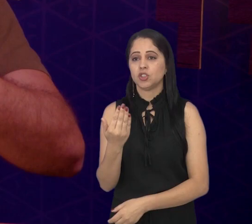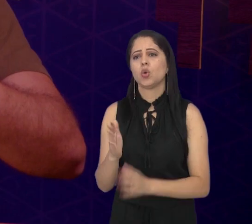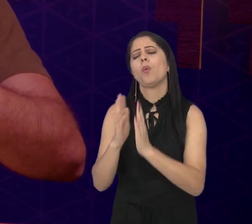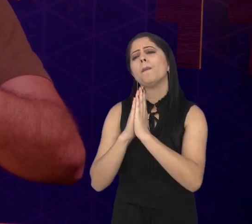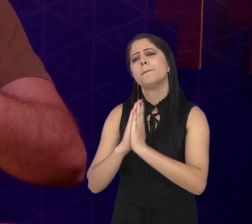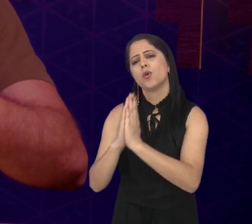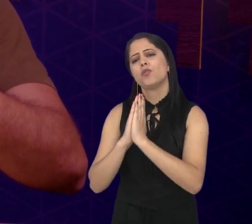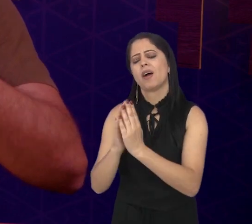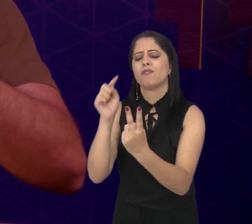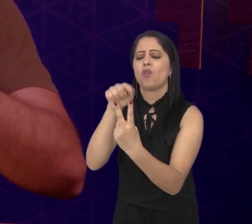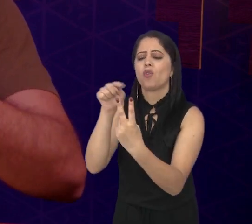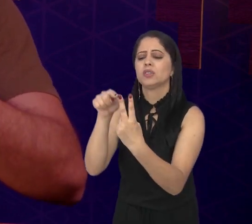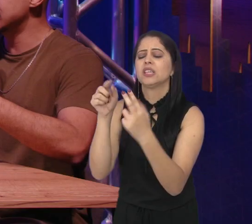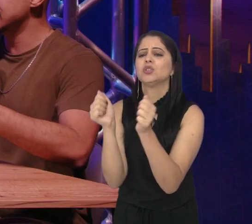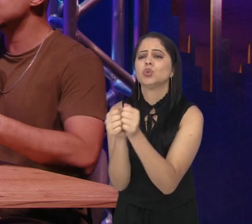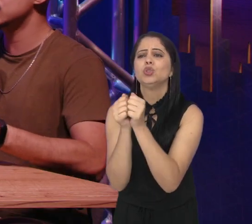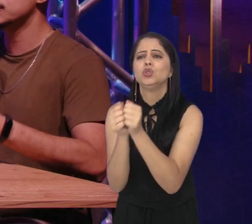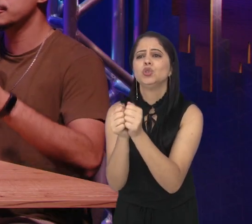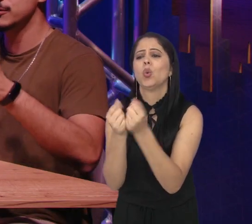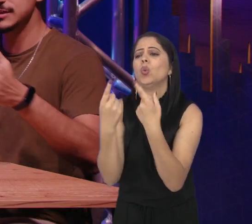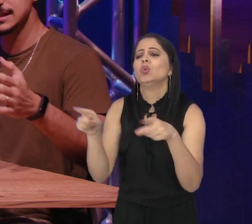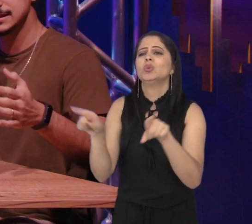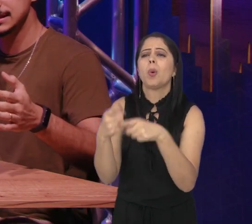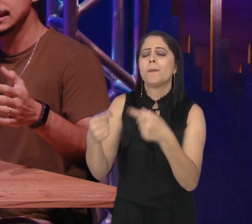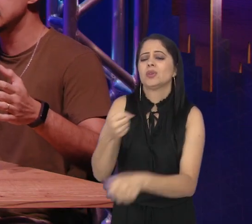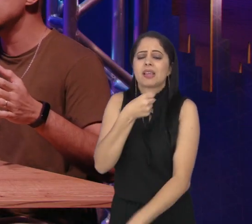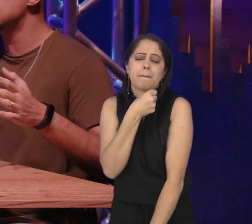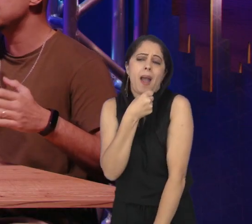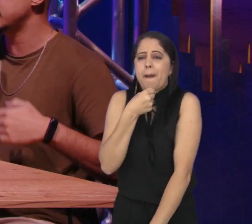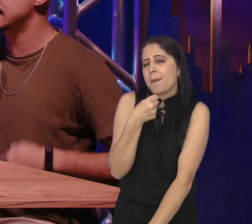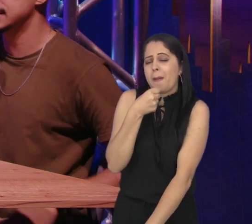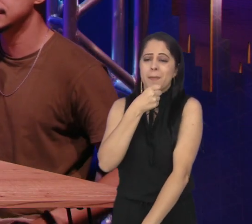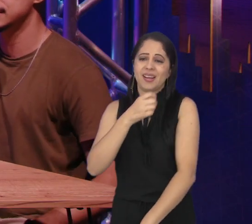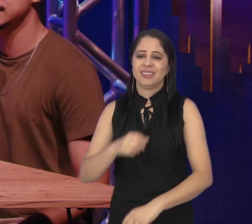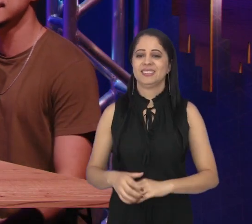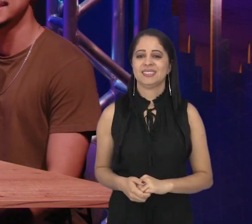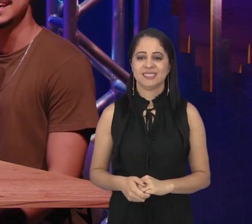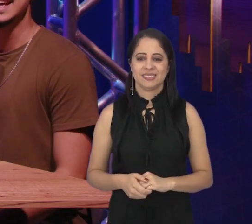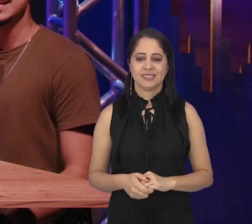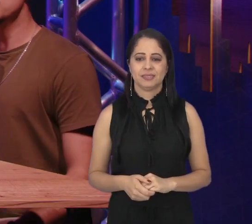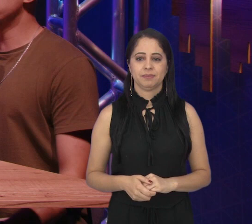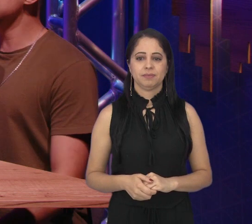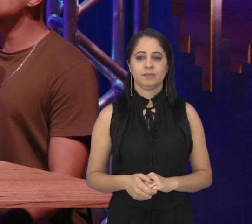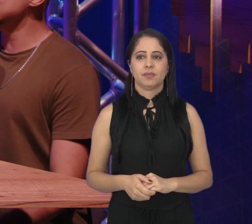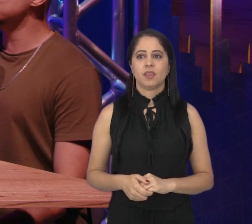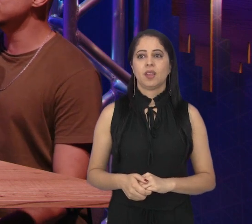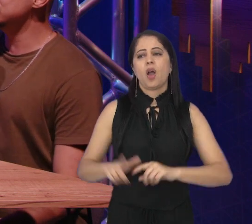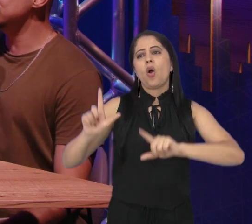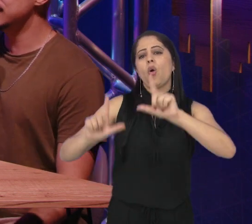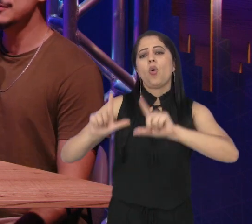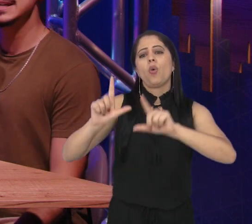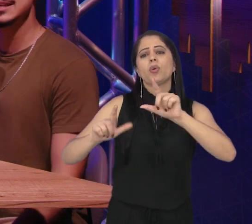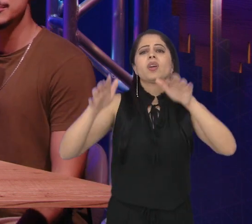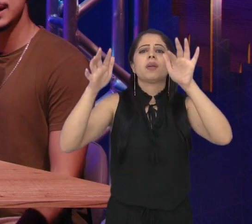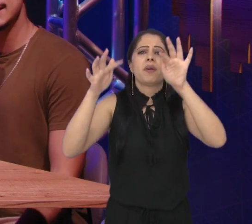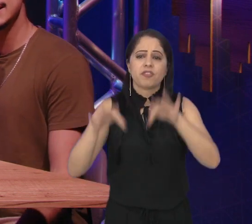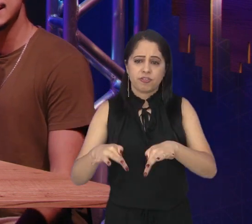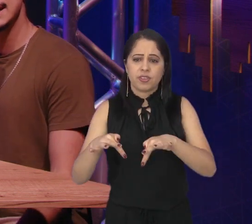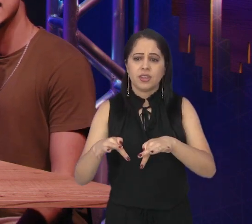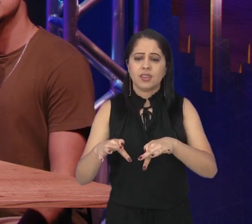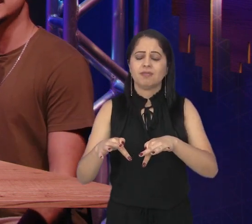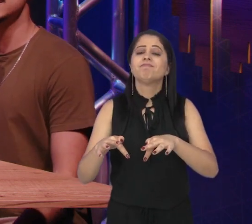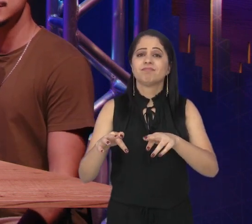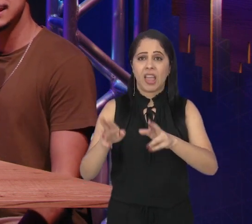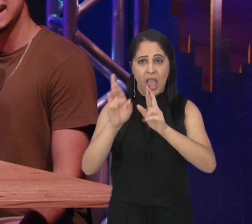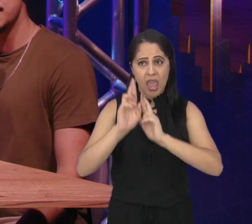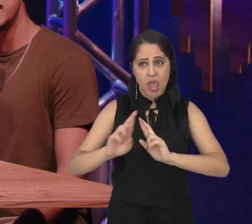favor, Anitta e Jackson e Wang. Jackson, providenciem isso pra gente. Exatamente. Viu? E o Pode Ser de hoje vai ficando por aqui,